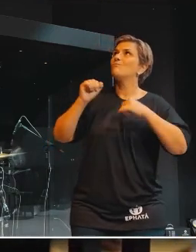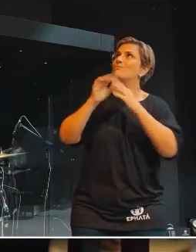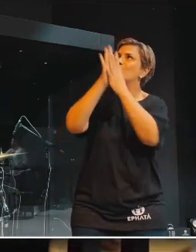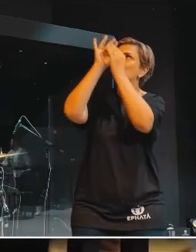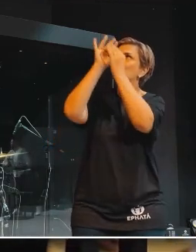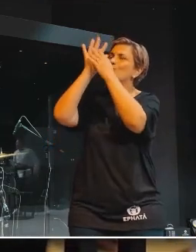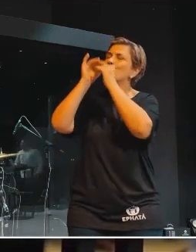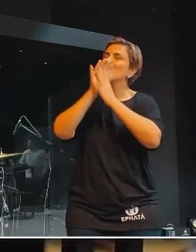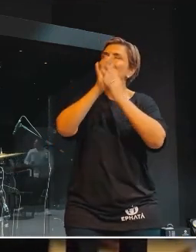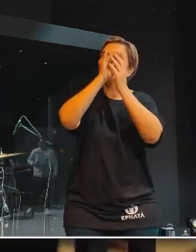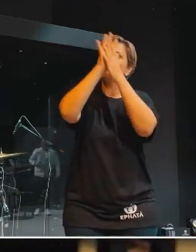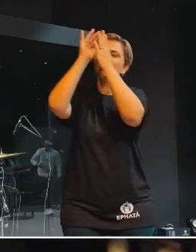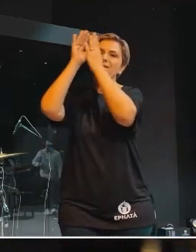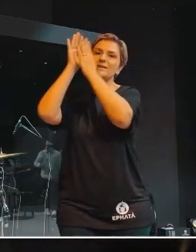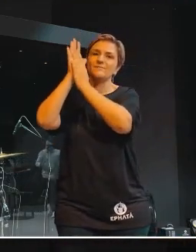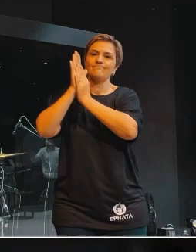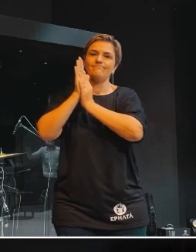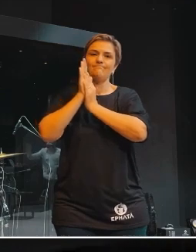louvarei.